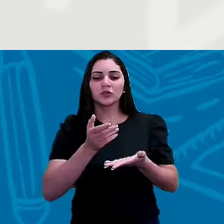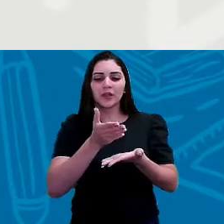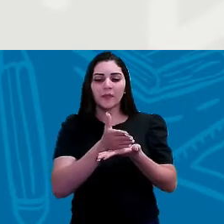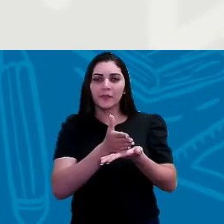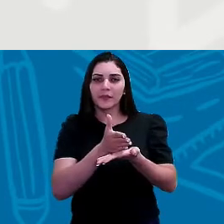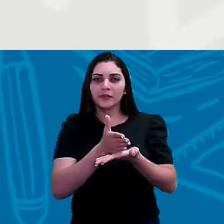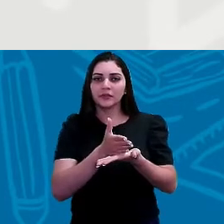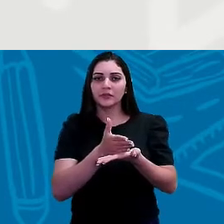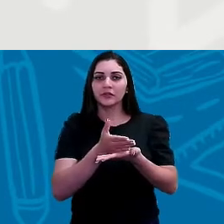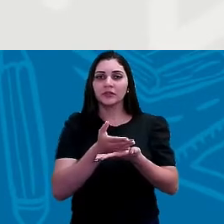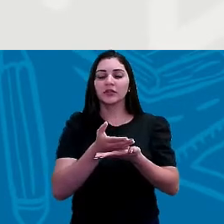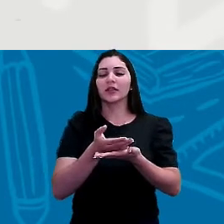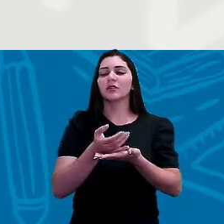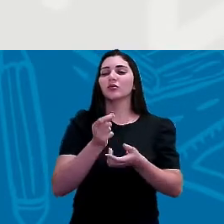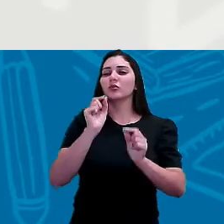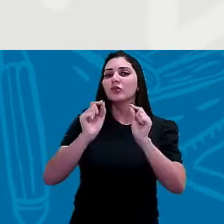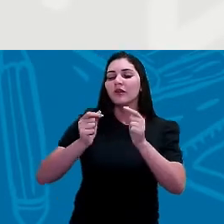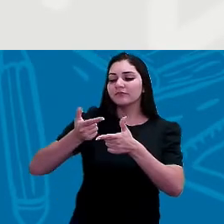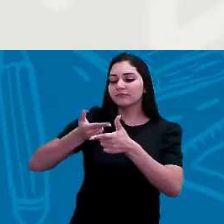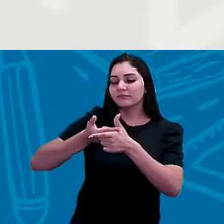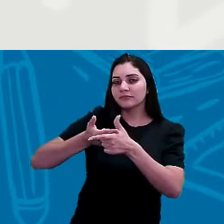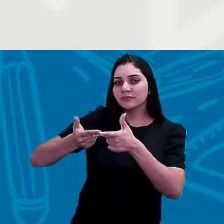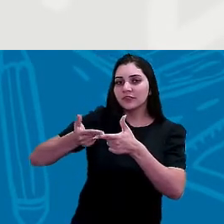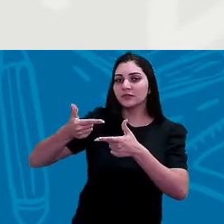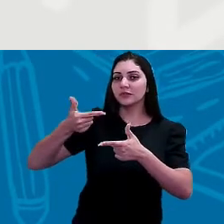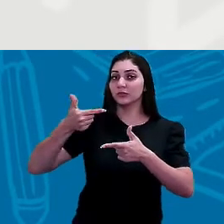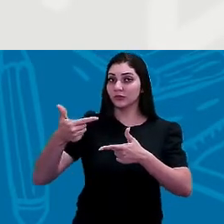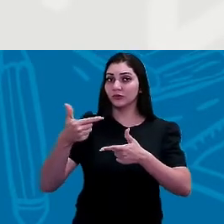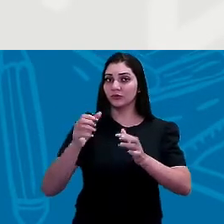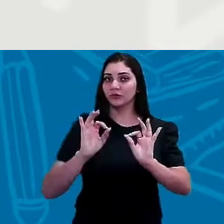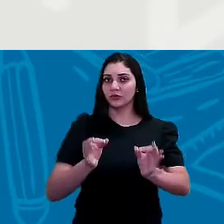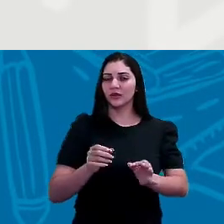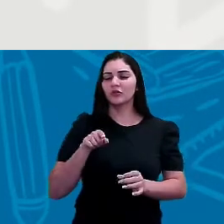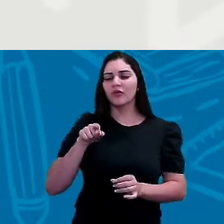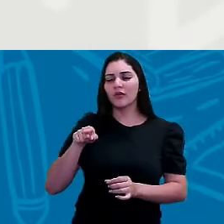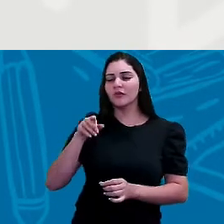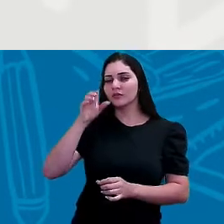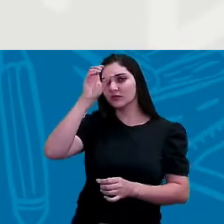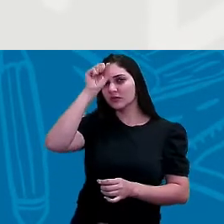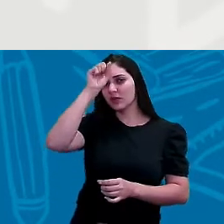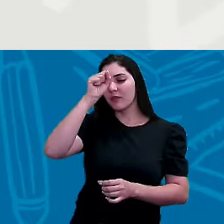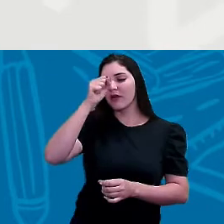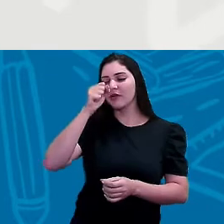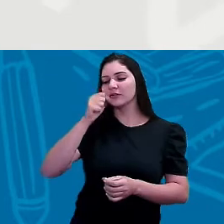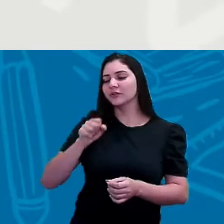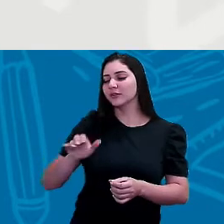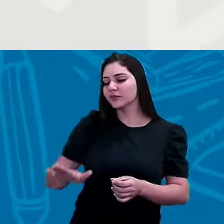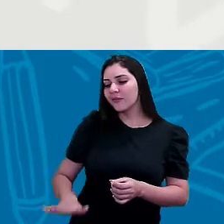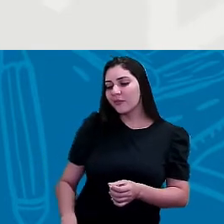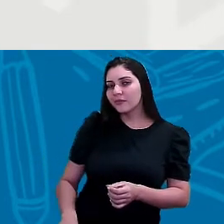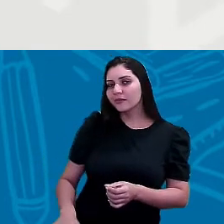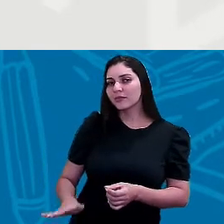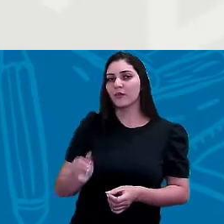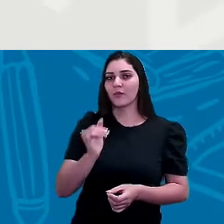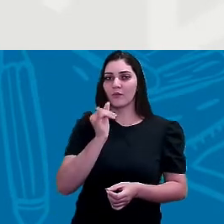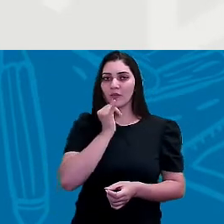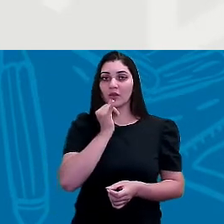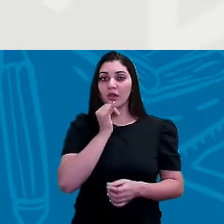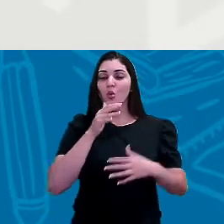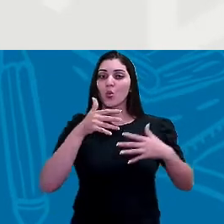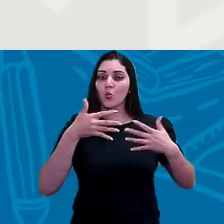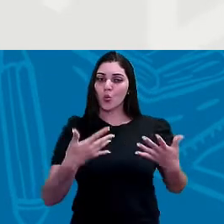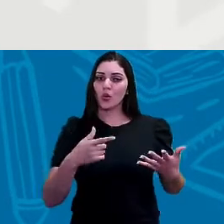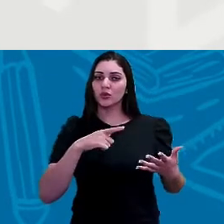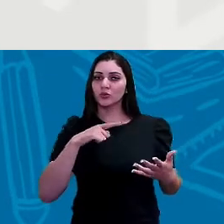é dividido por 2, tá certo? Isso aí a gente aprende desde pequeno. Por exemplo, quando a gente tem um